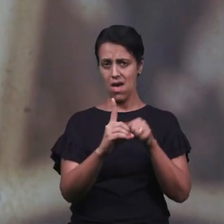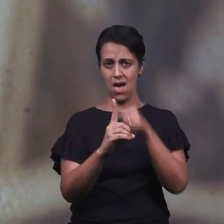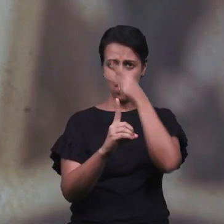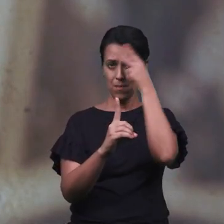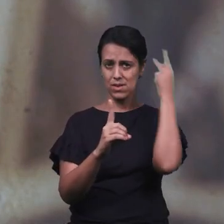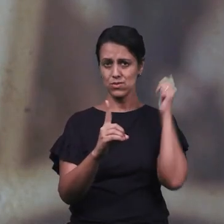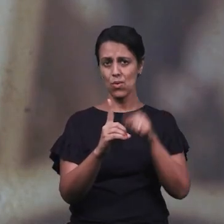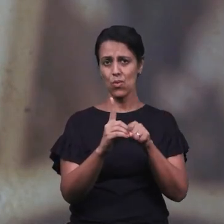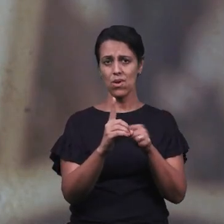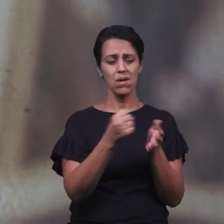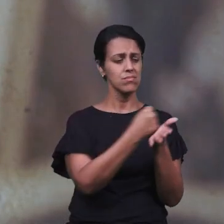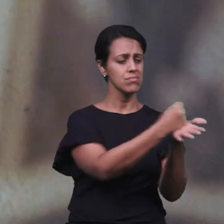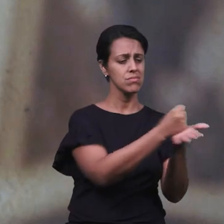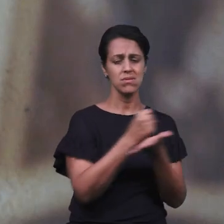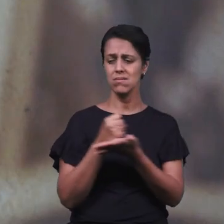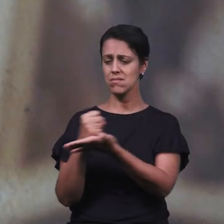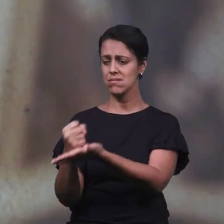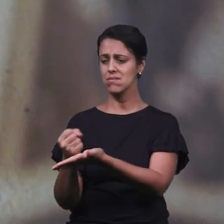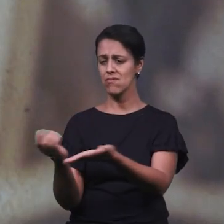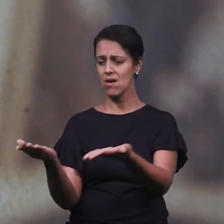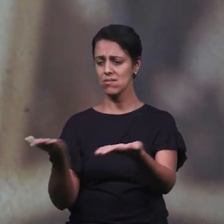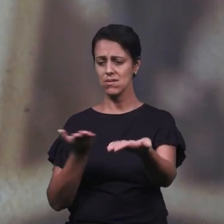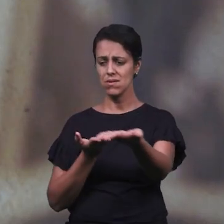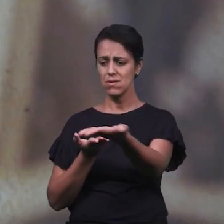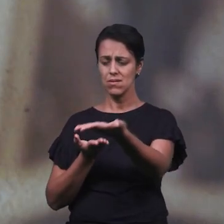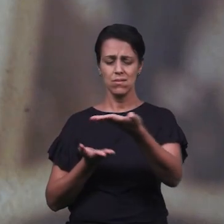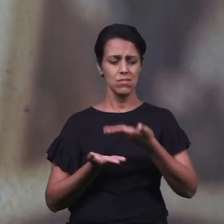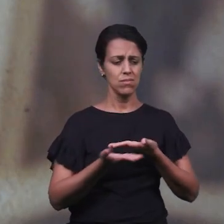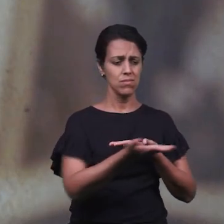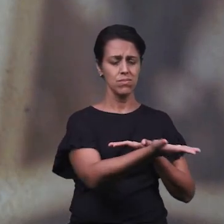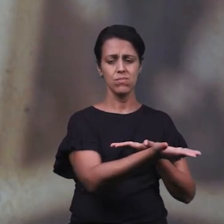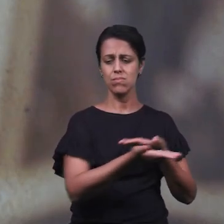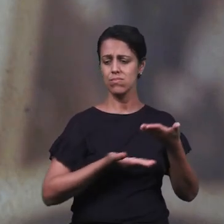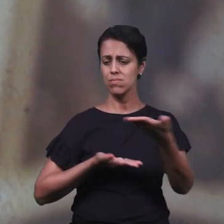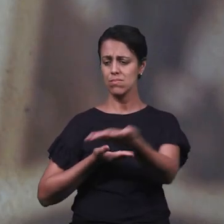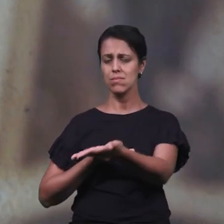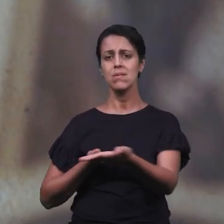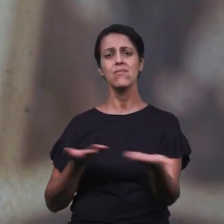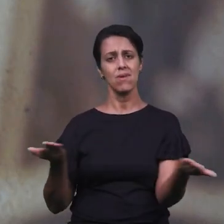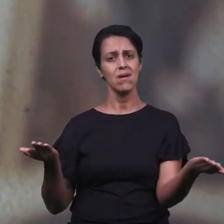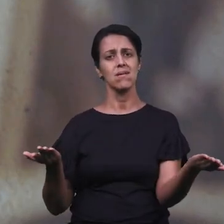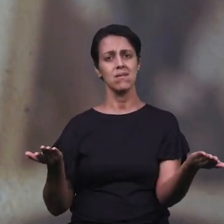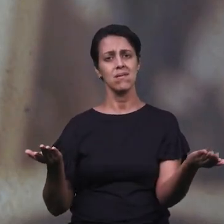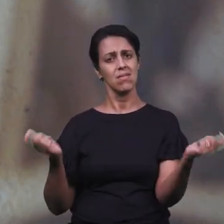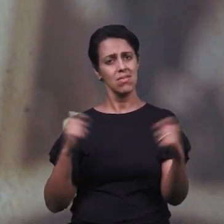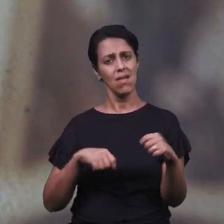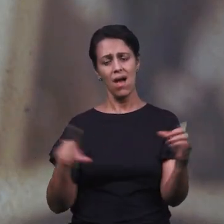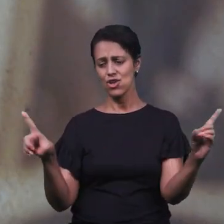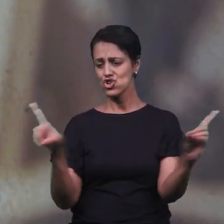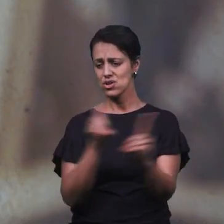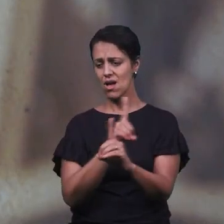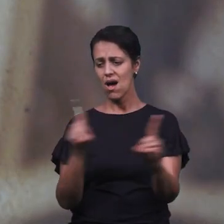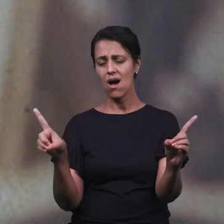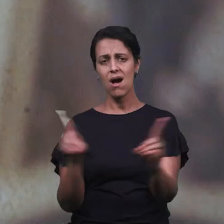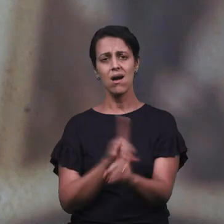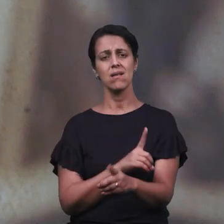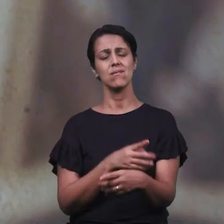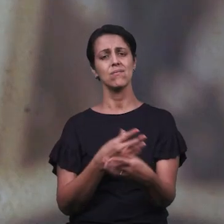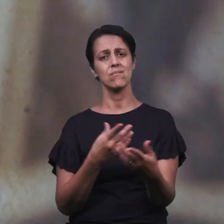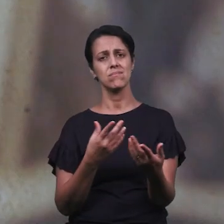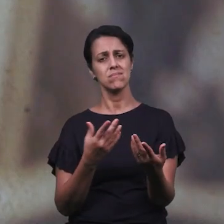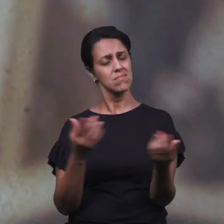um suporte, né, poder trazer de volta ali a condição de um diálogo e tudo, e